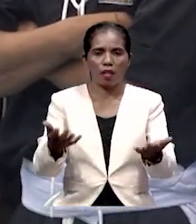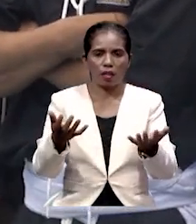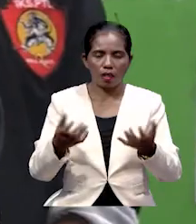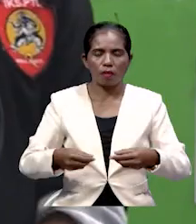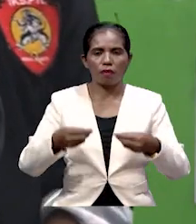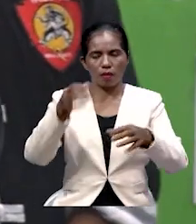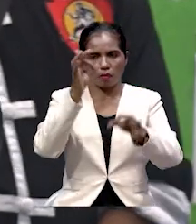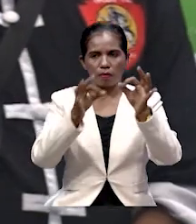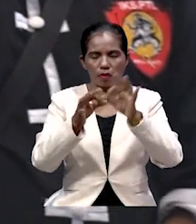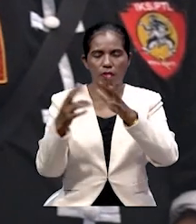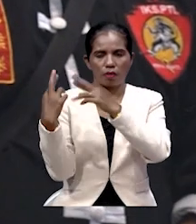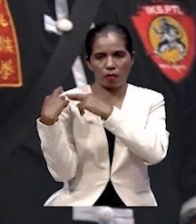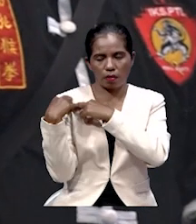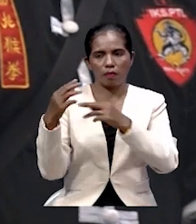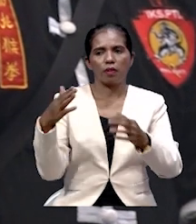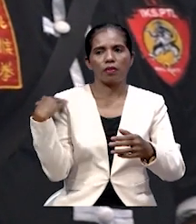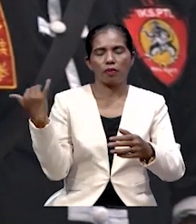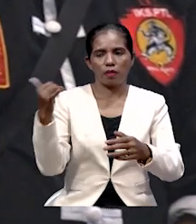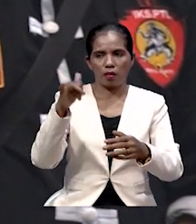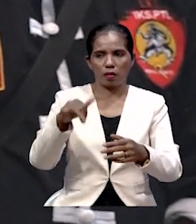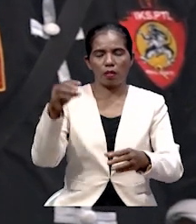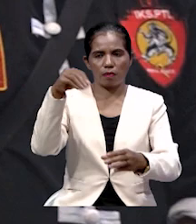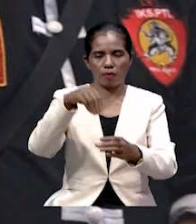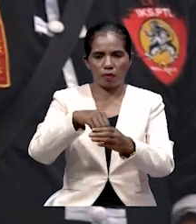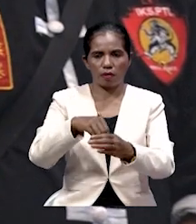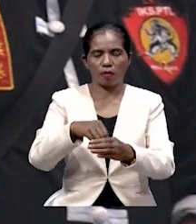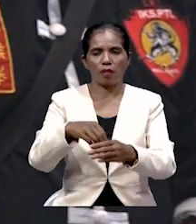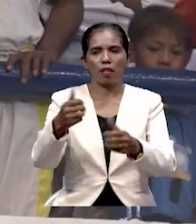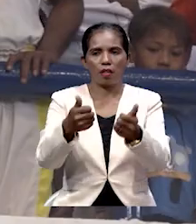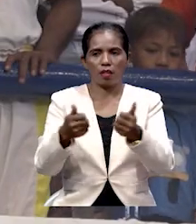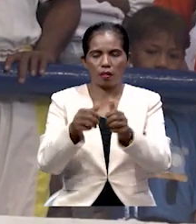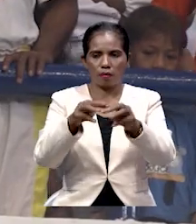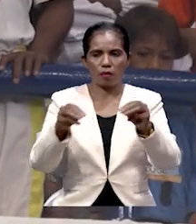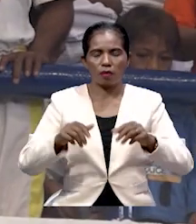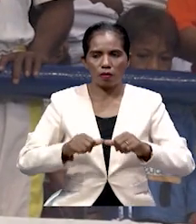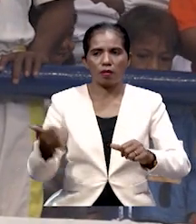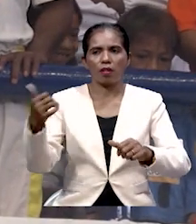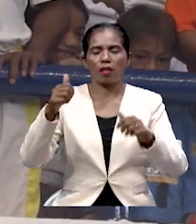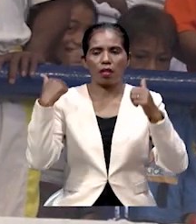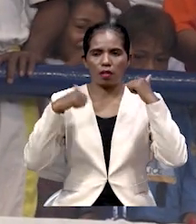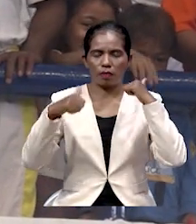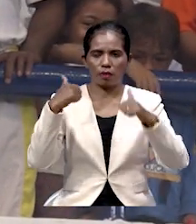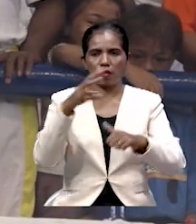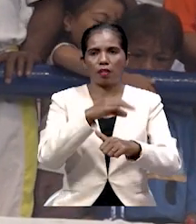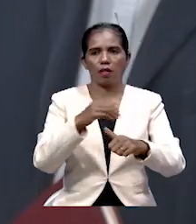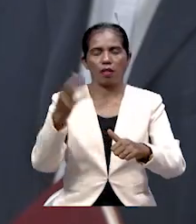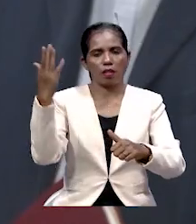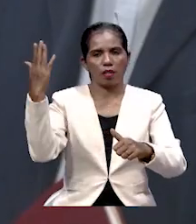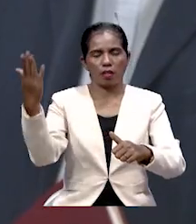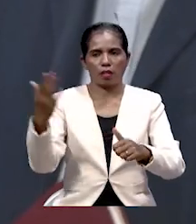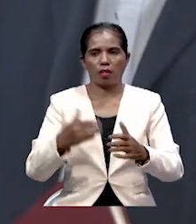no jovem sira, ne be envolve e arte marciais. Hode continua sira ni atividade, no atividade sira e uma